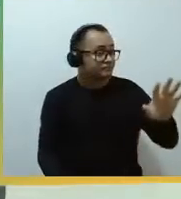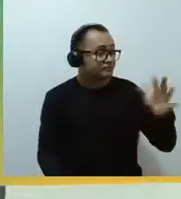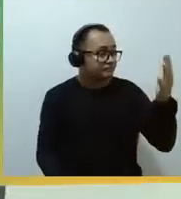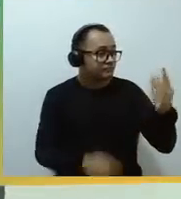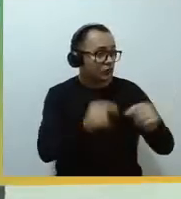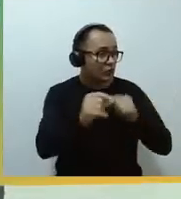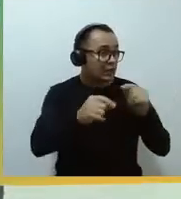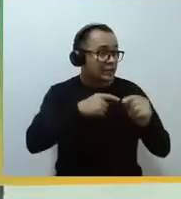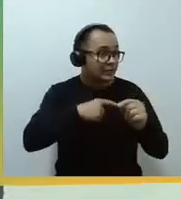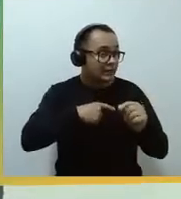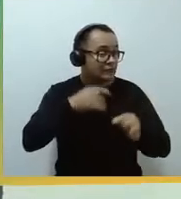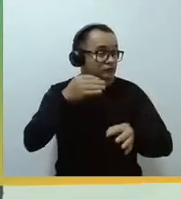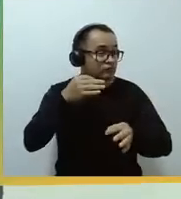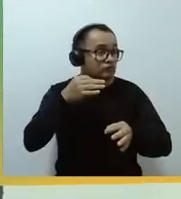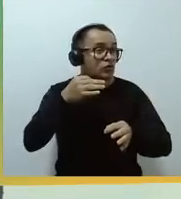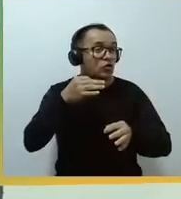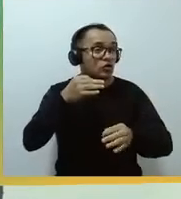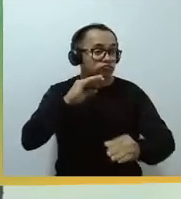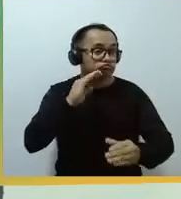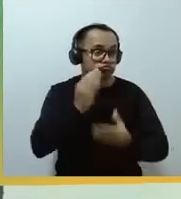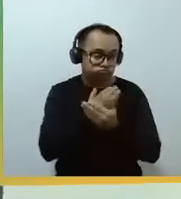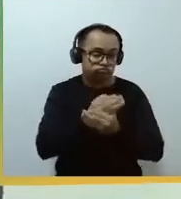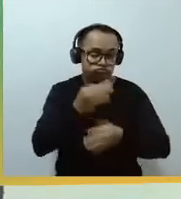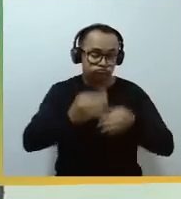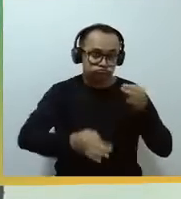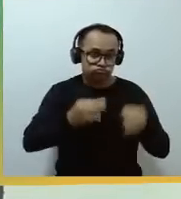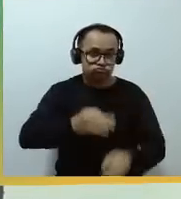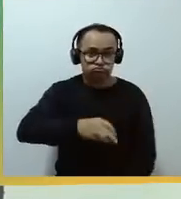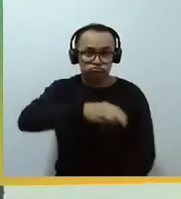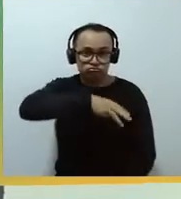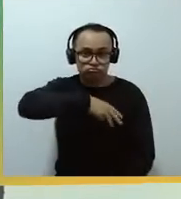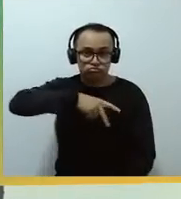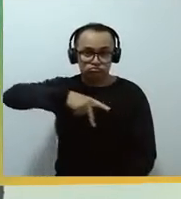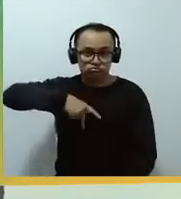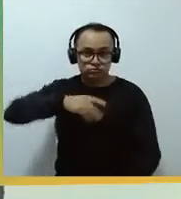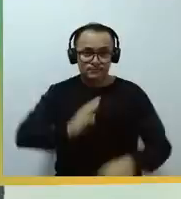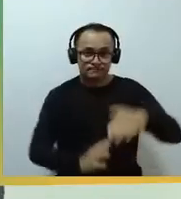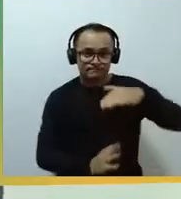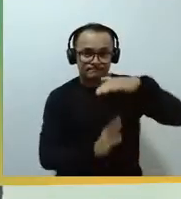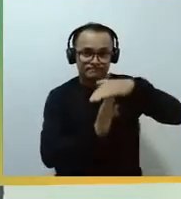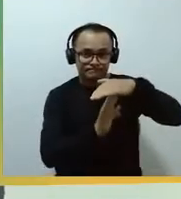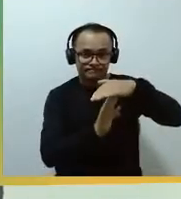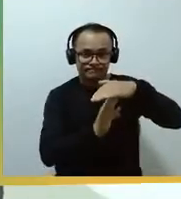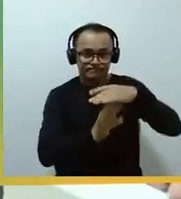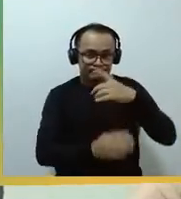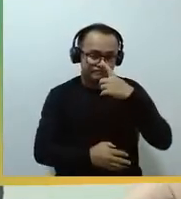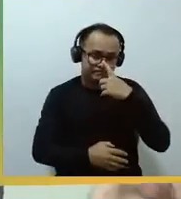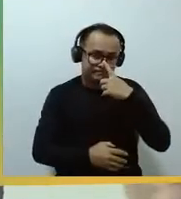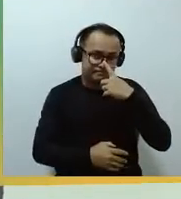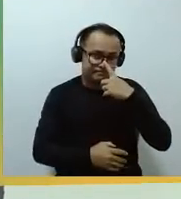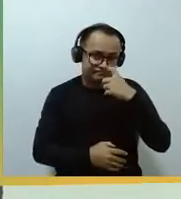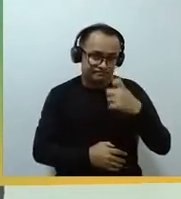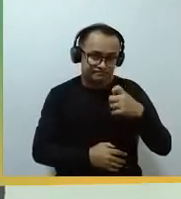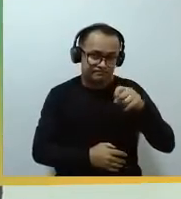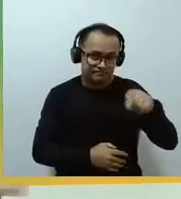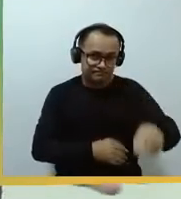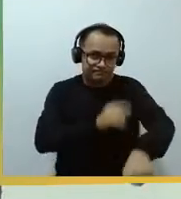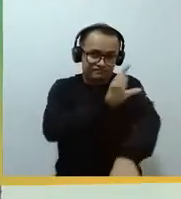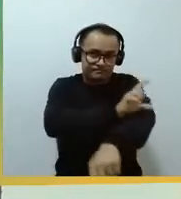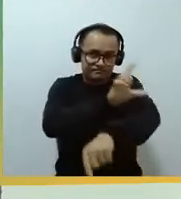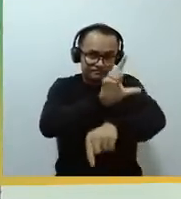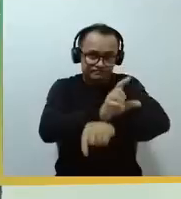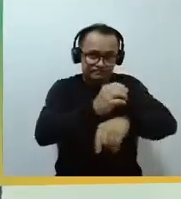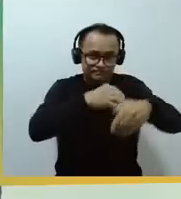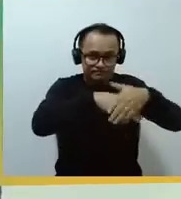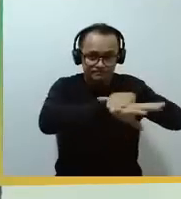eles suspenderam, né, o Ministério Público suspendeu a colocação do lixo de Lages no aterro. E não tinha